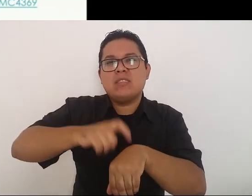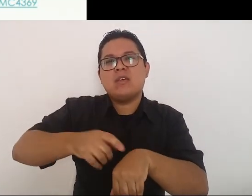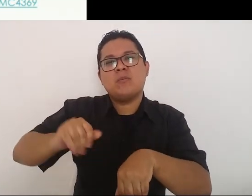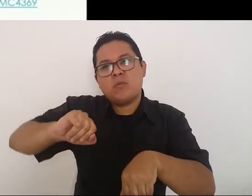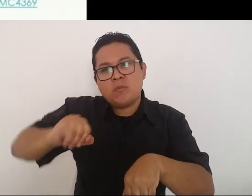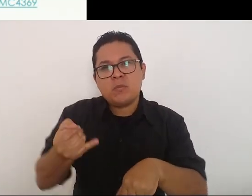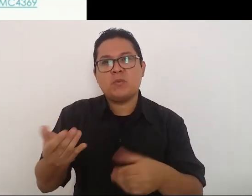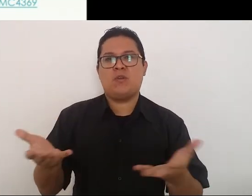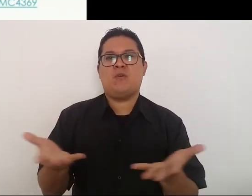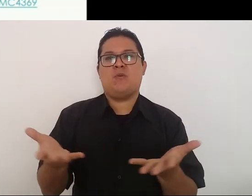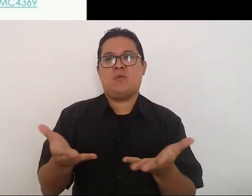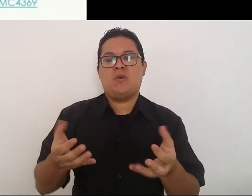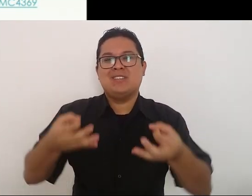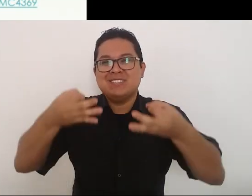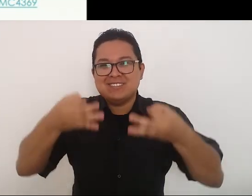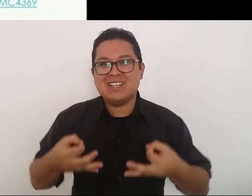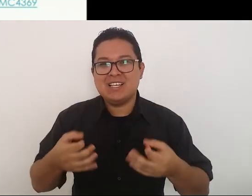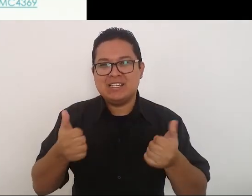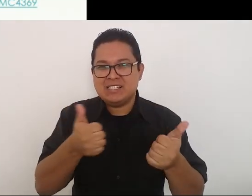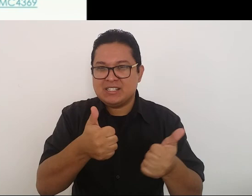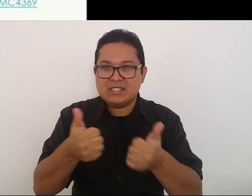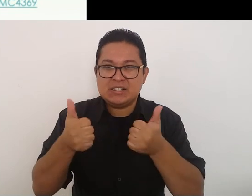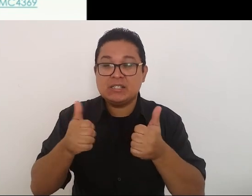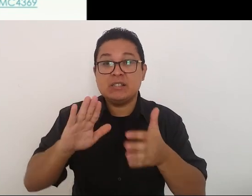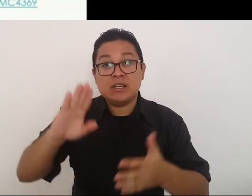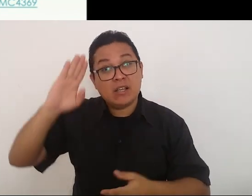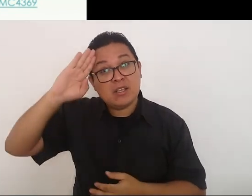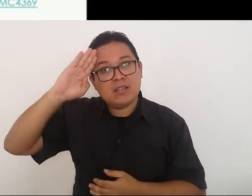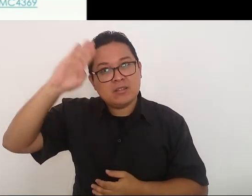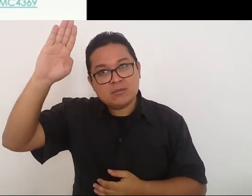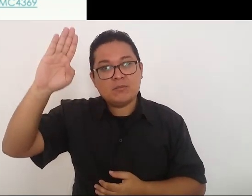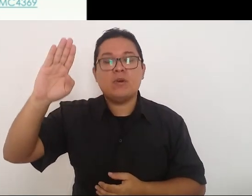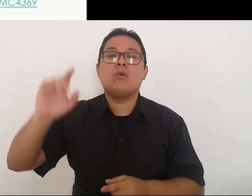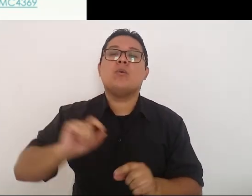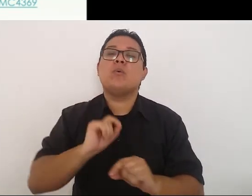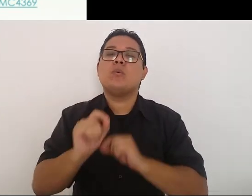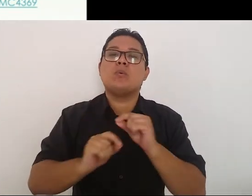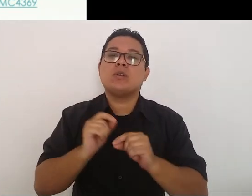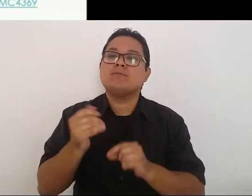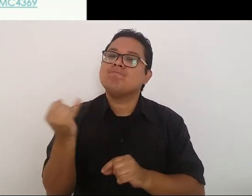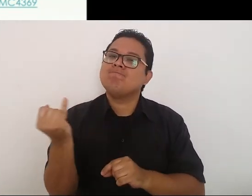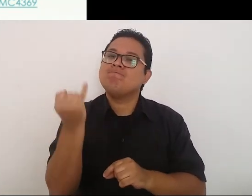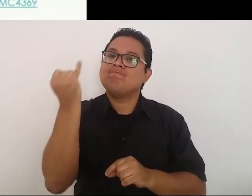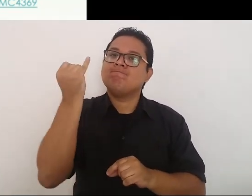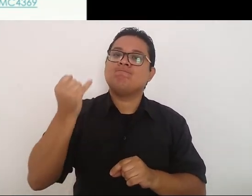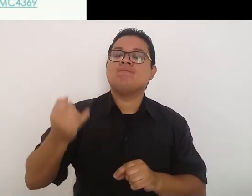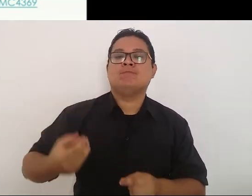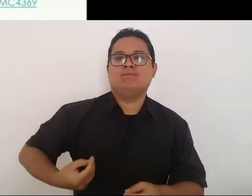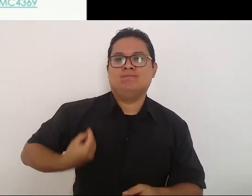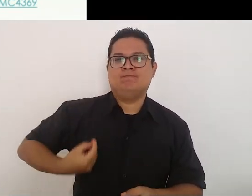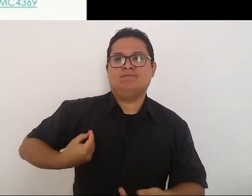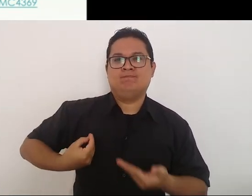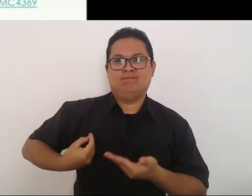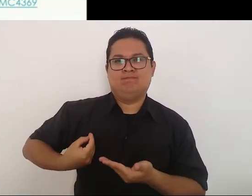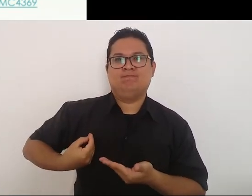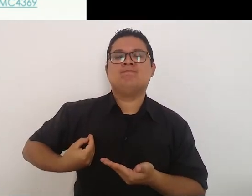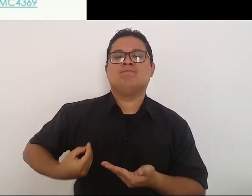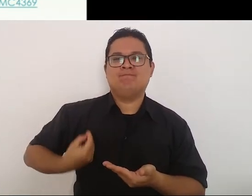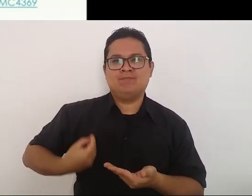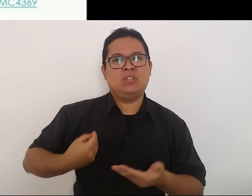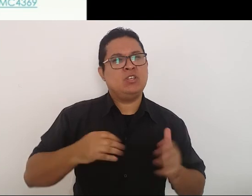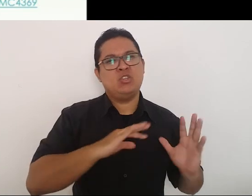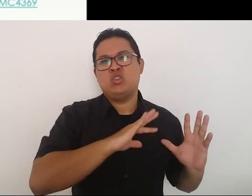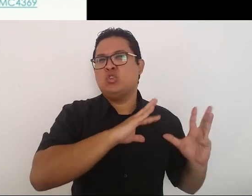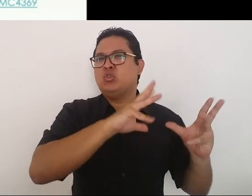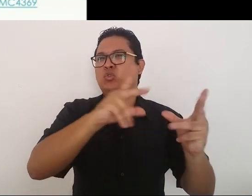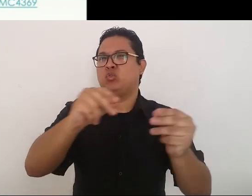útil possível, tá? Mas priorizando aquilo que a gente tem de mais importante, que é a nossa vida, a vida